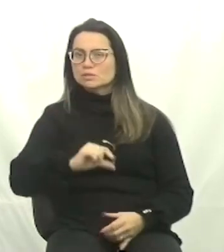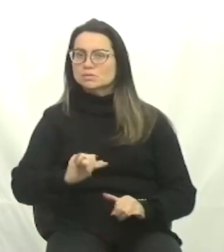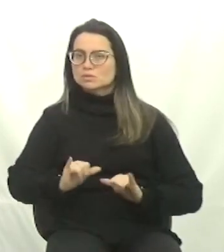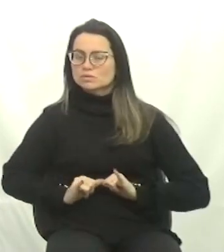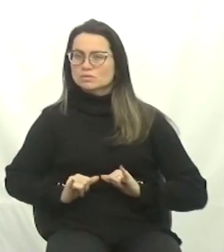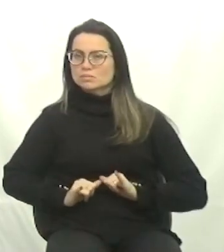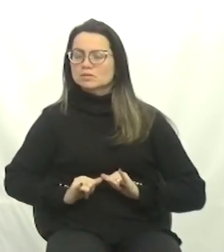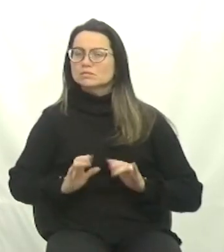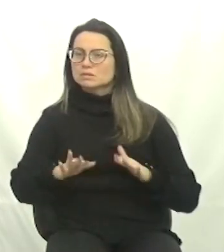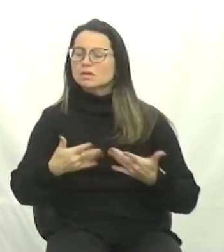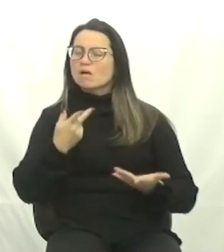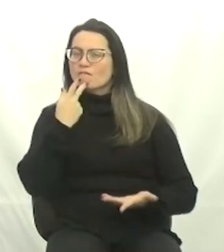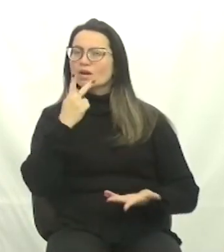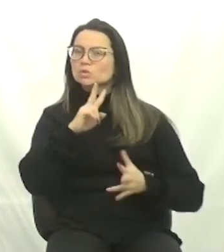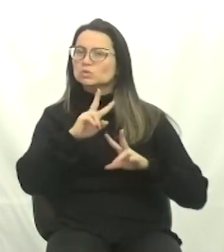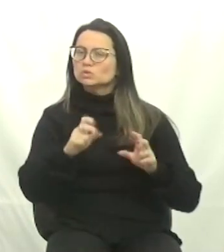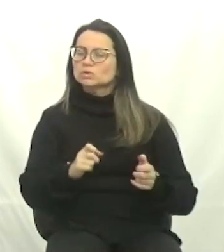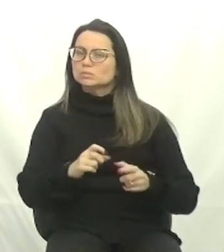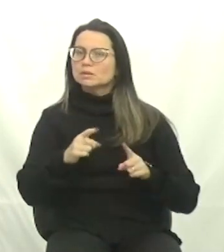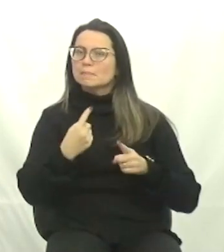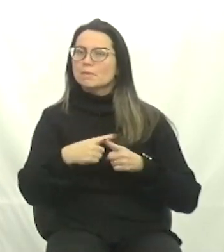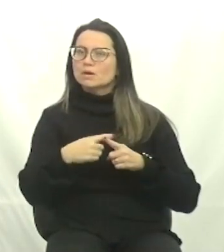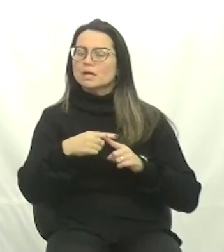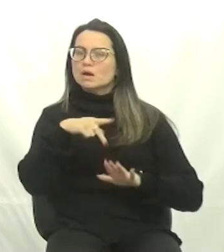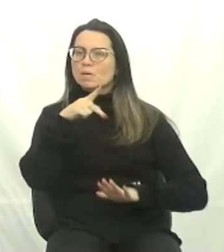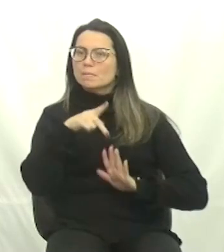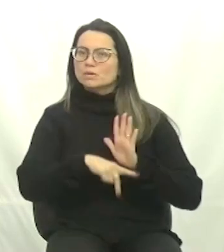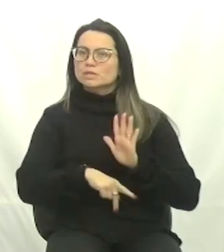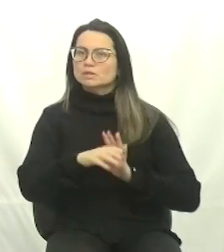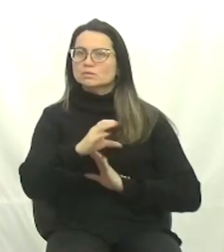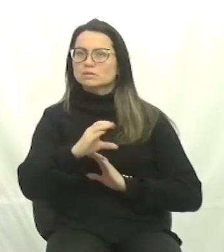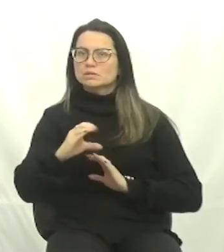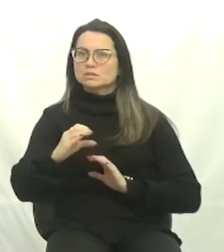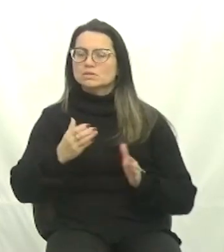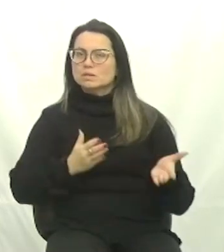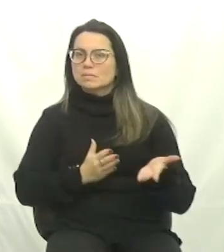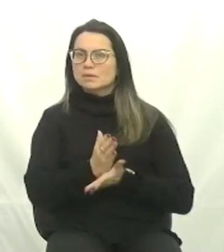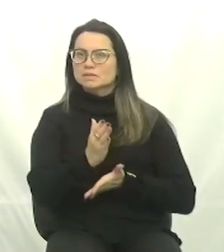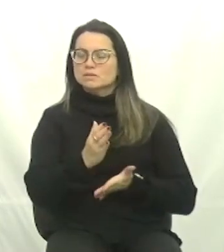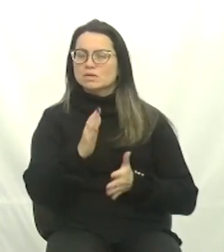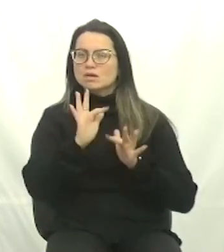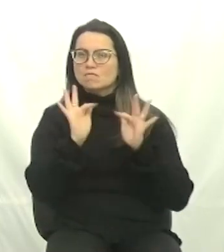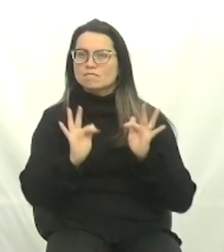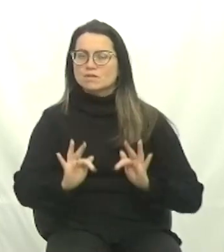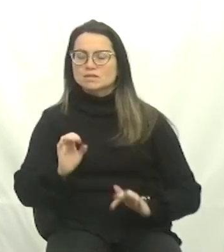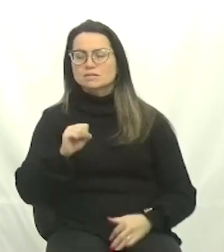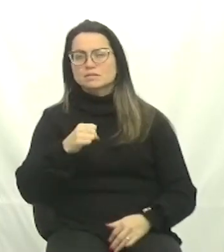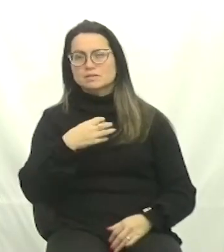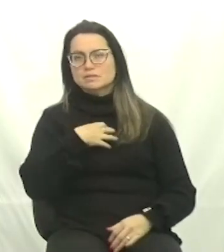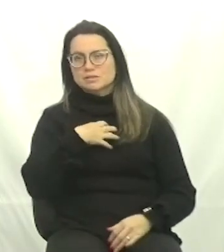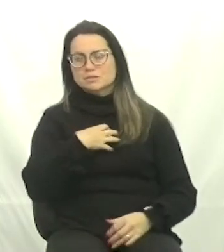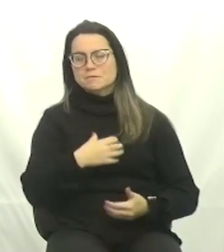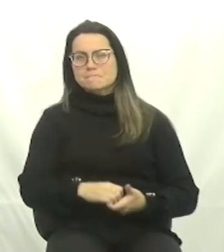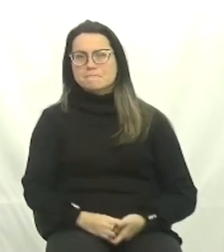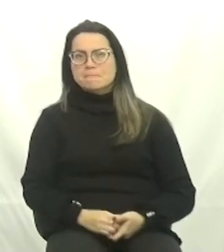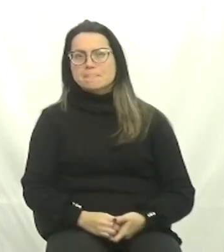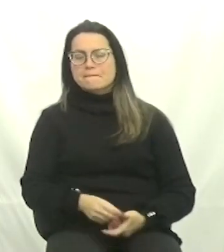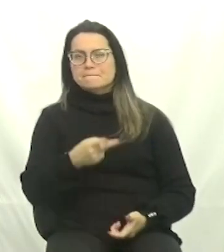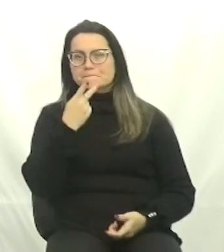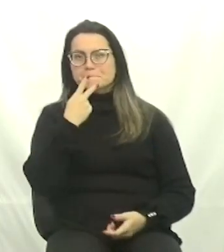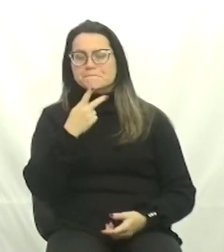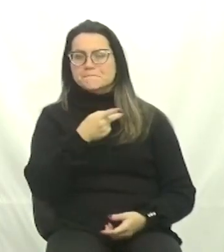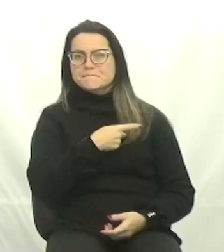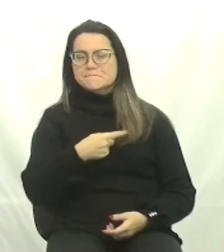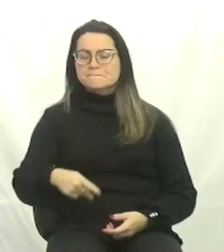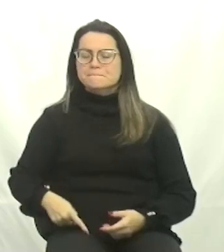questão desse registro, porque esse projeto, quando passou para o CCJ, me deixou muito feliz. Então, eu falei com o presidente, olha, esse projeto eu